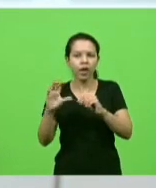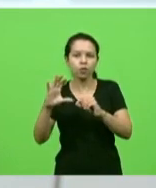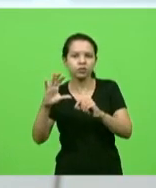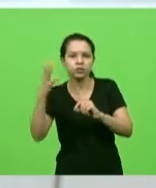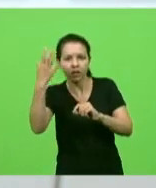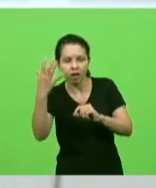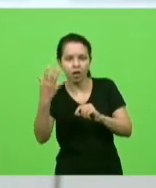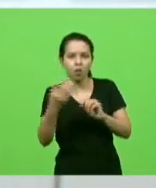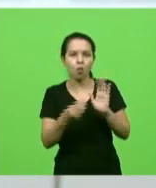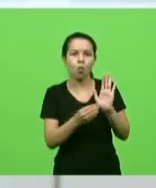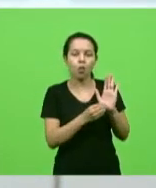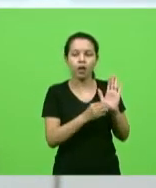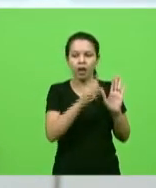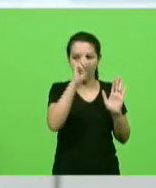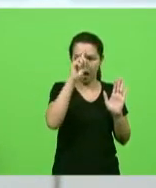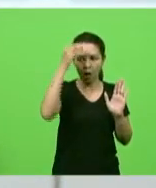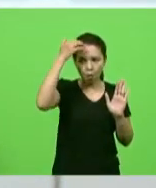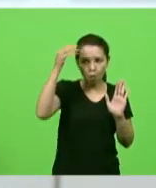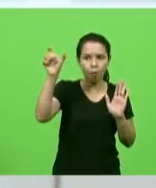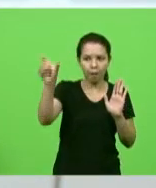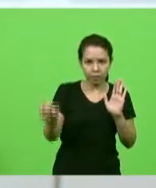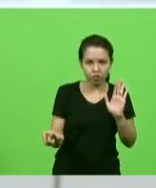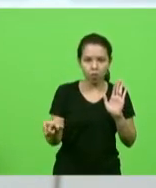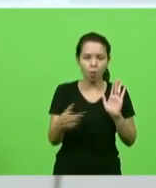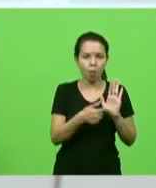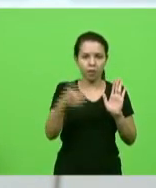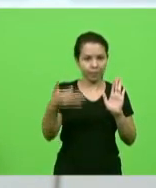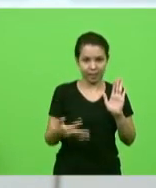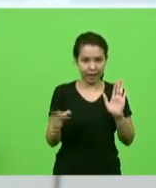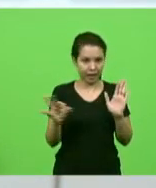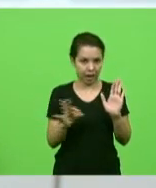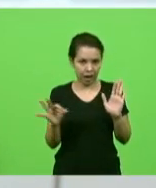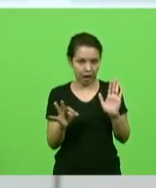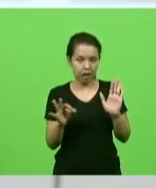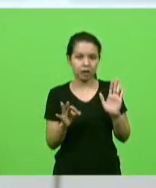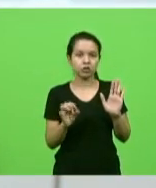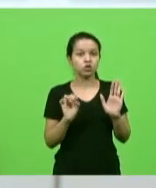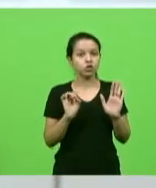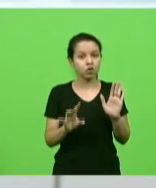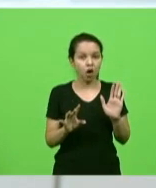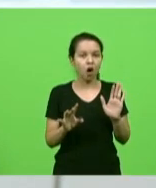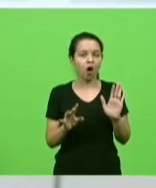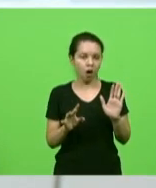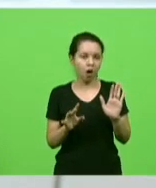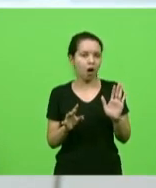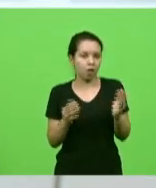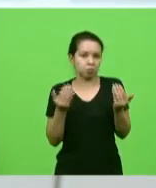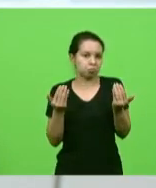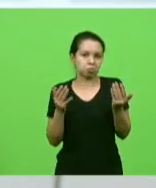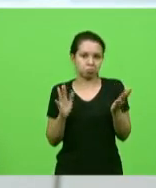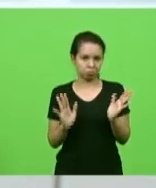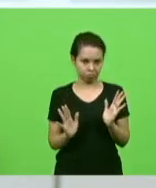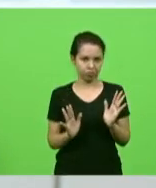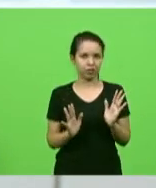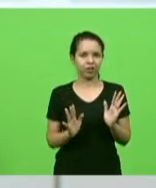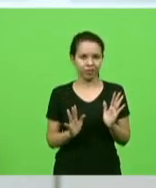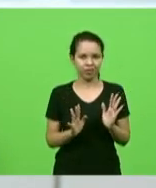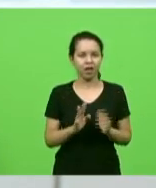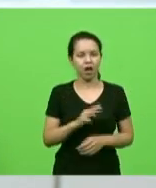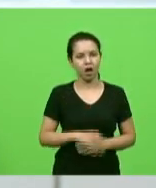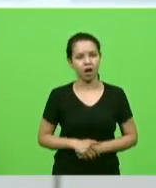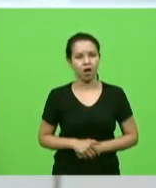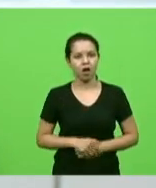que eles seriam atribuídos ao acusado apenas por um juízo de presunção são em afronta ao direito de